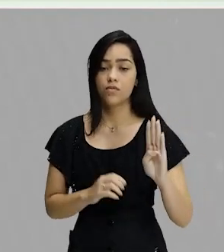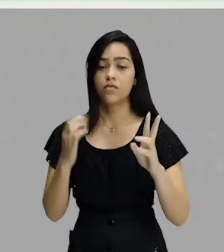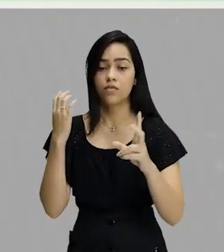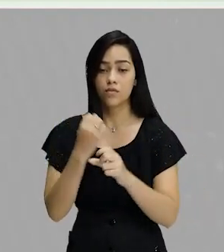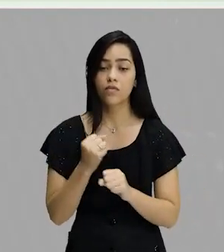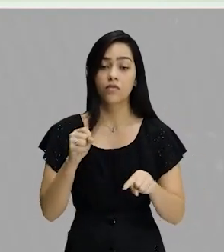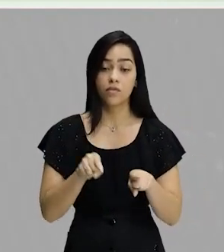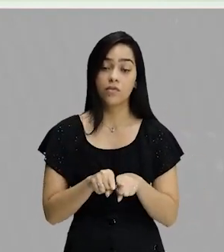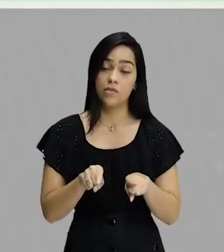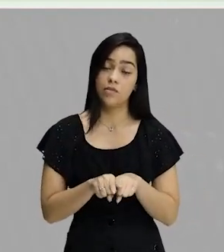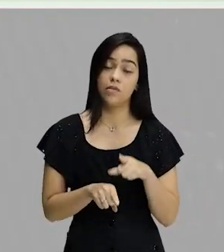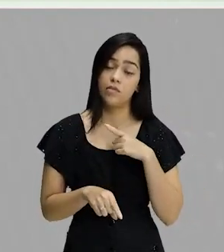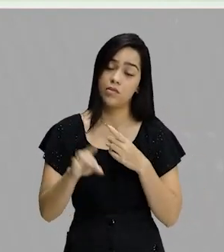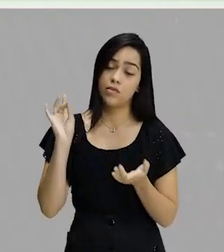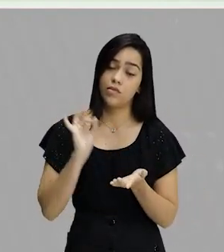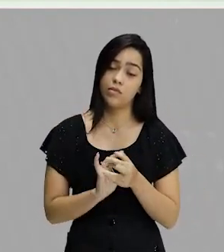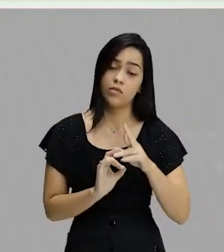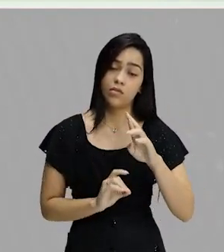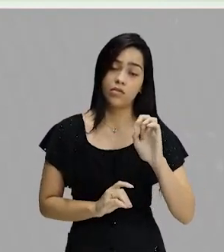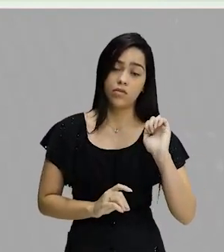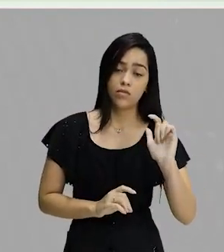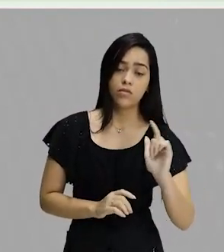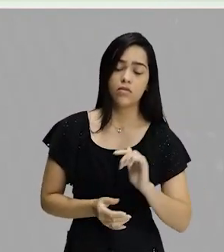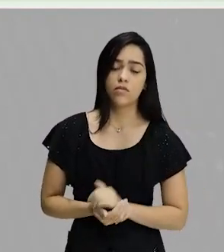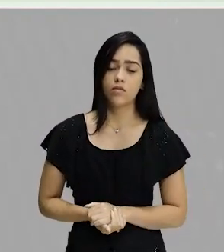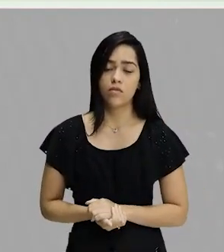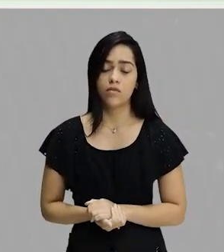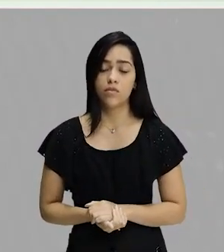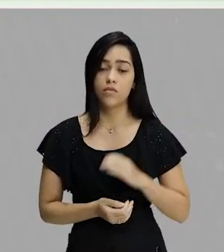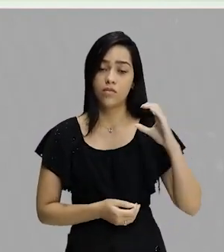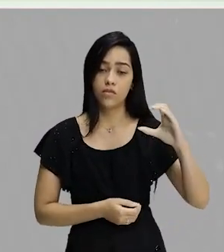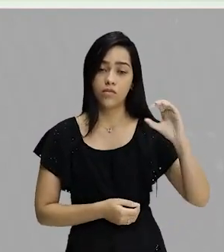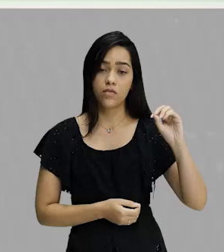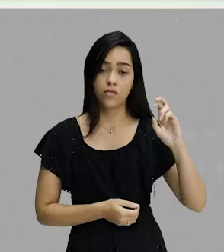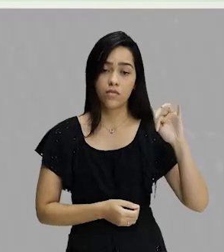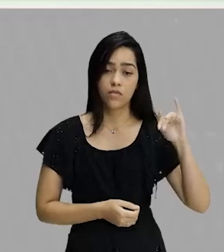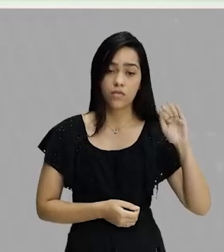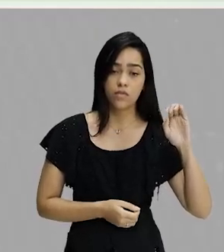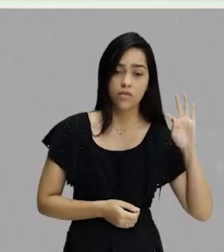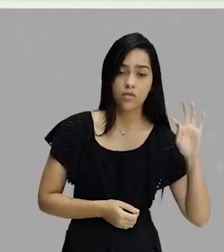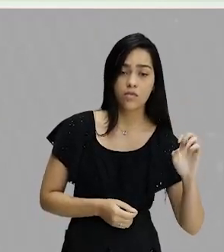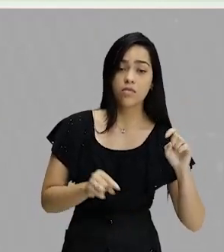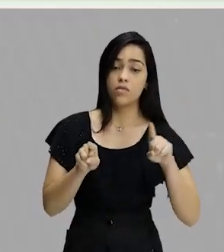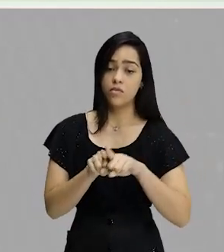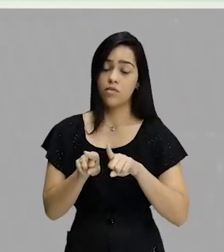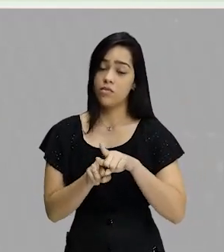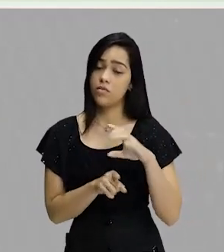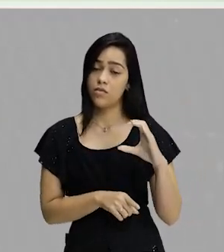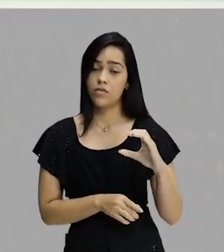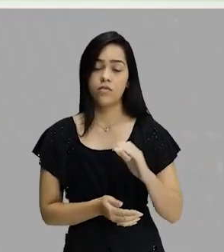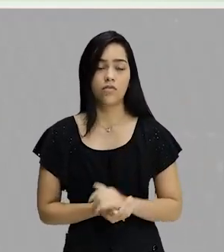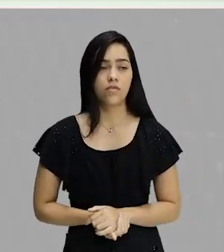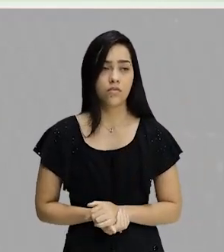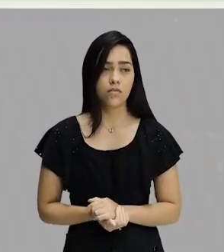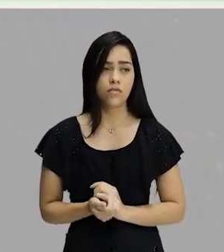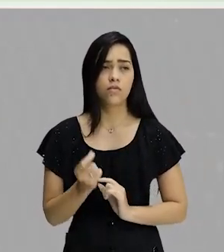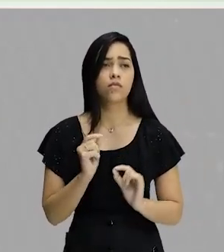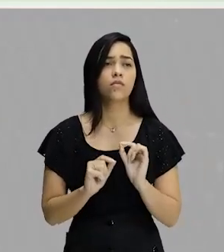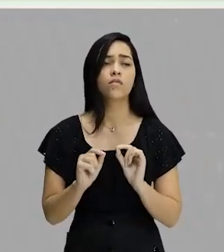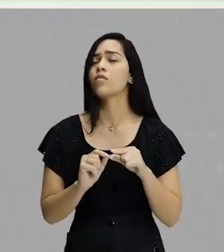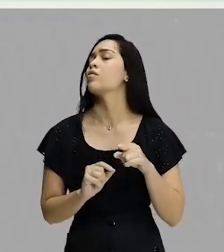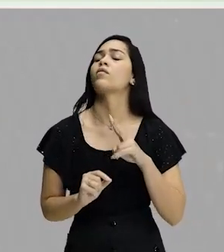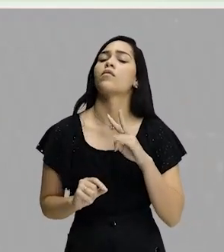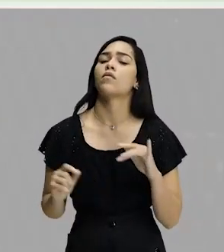resultado bem aqui, que é o número real. E vou chamar de coeficiente C esse cara bem aqui. Tá? Então, quando